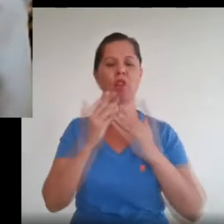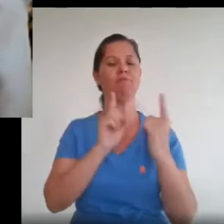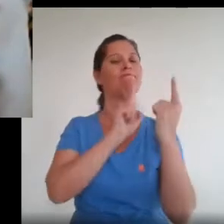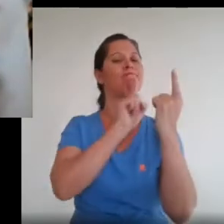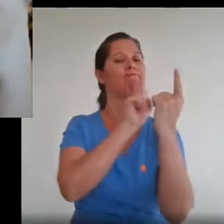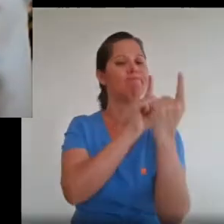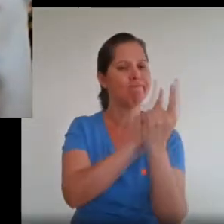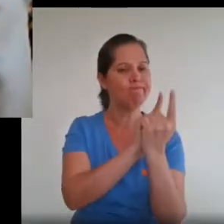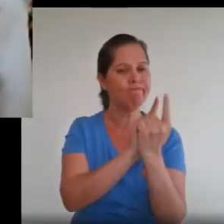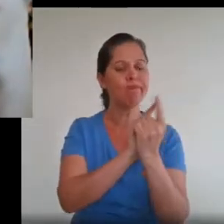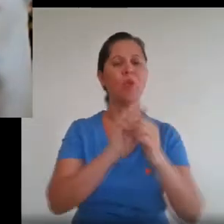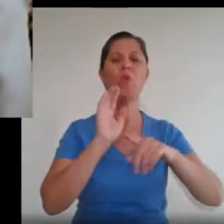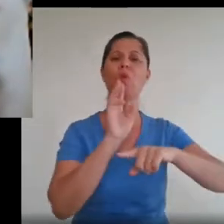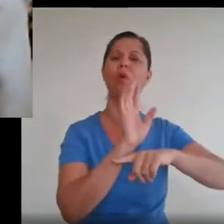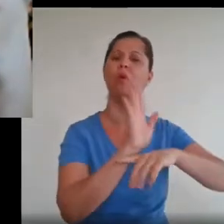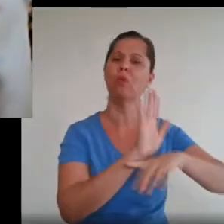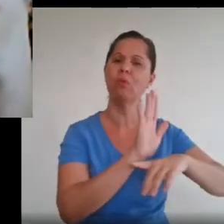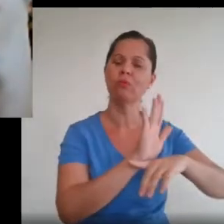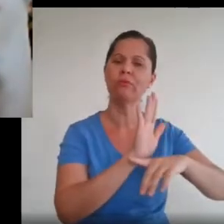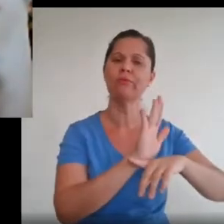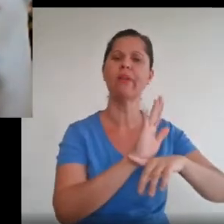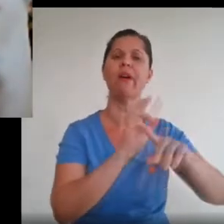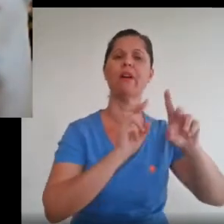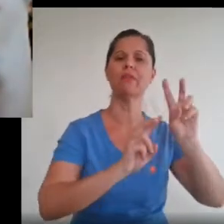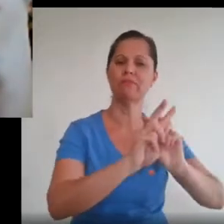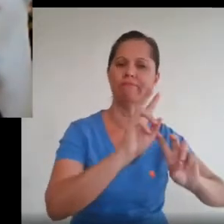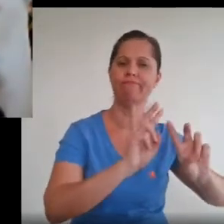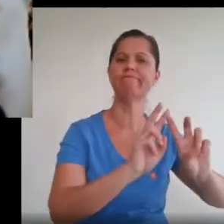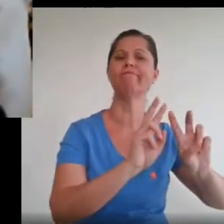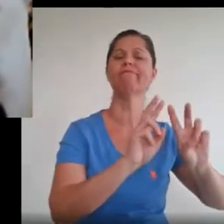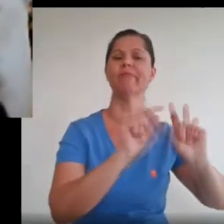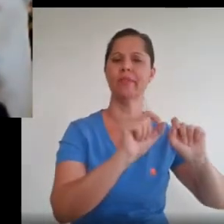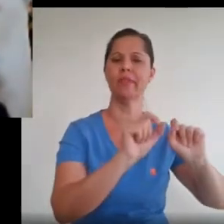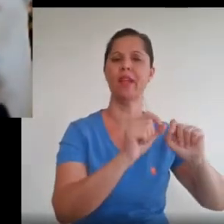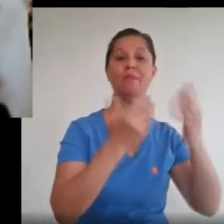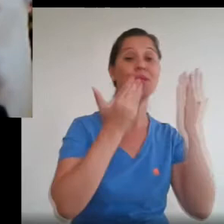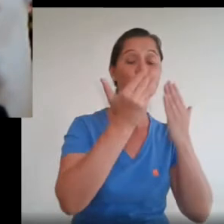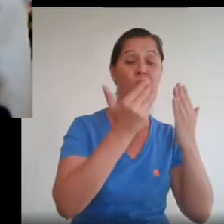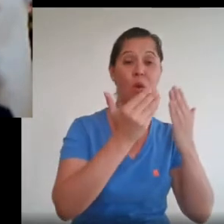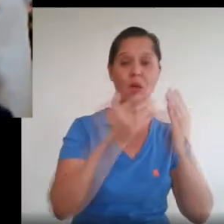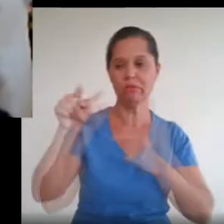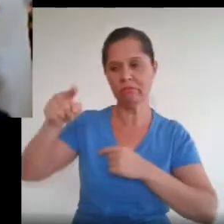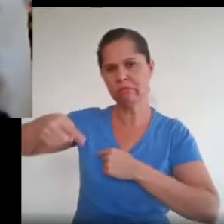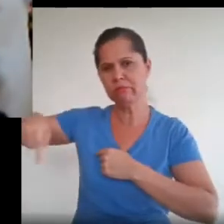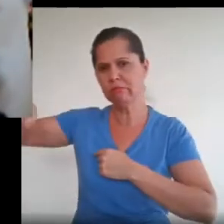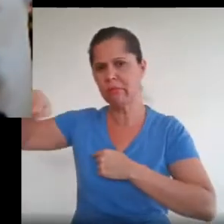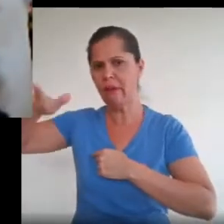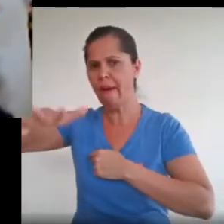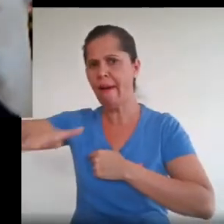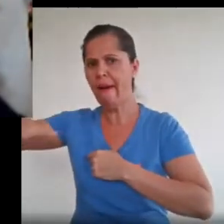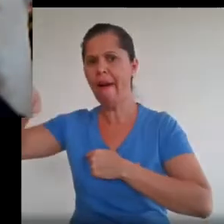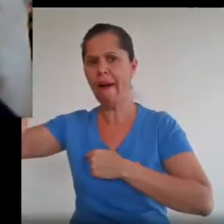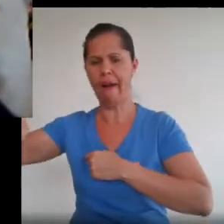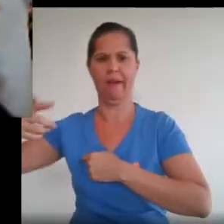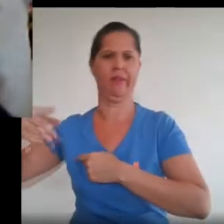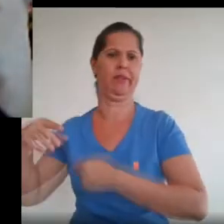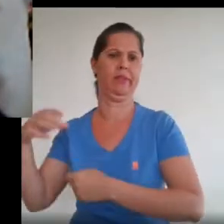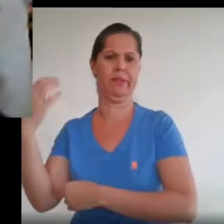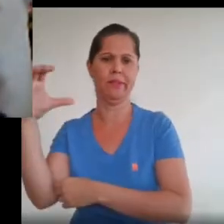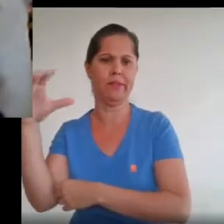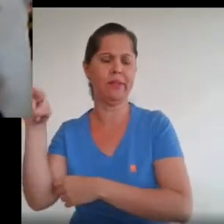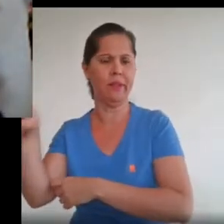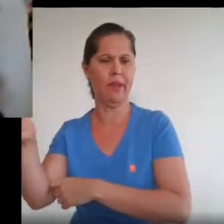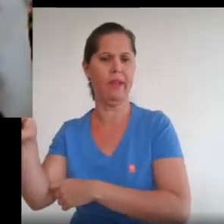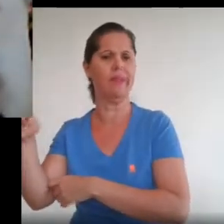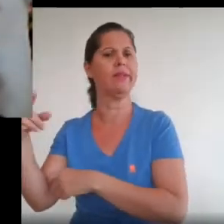assistência psicológica dessa mulher que está sofrendo violência, esses outros setores, essas outras áreas do conhecimento